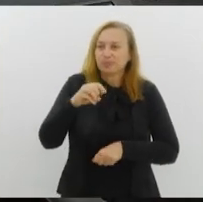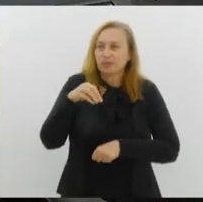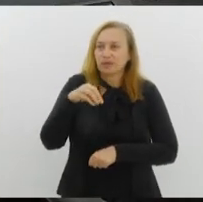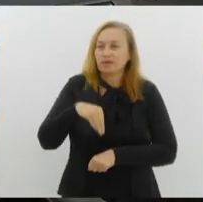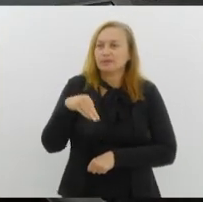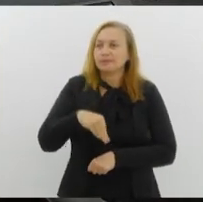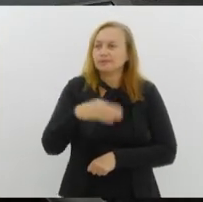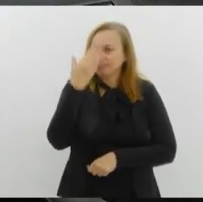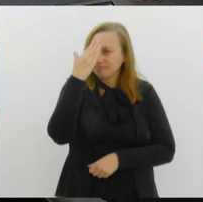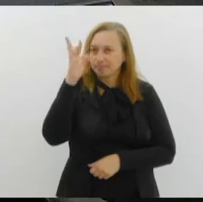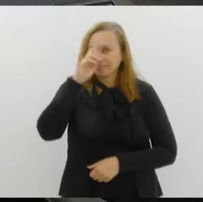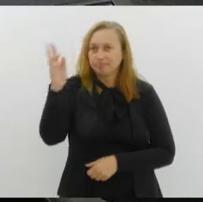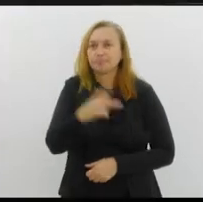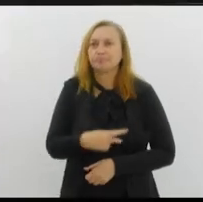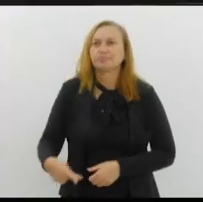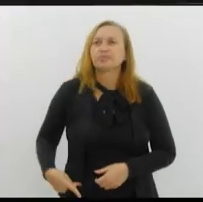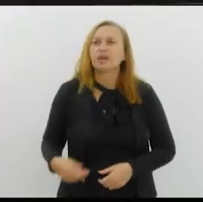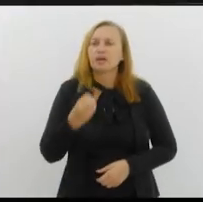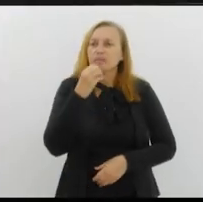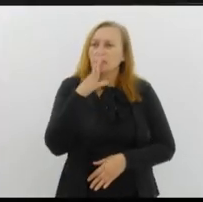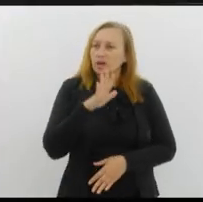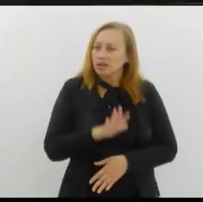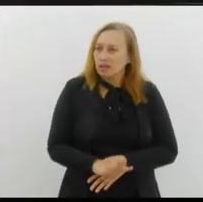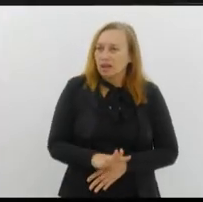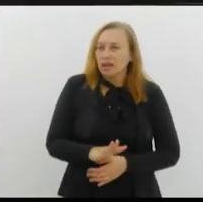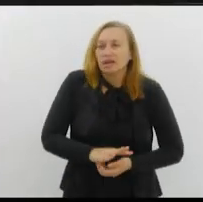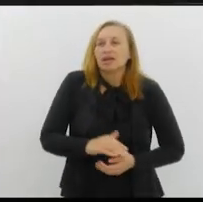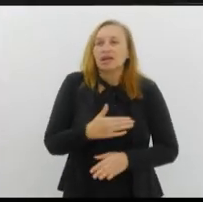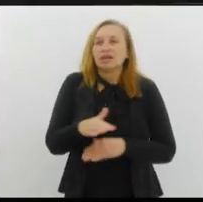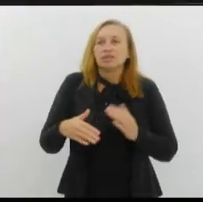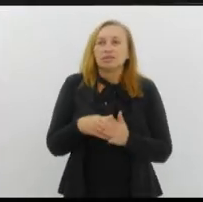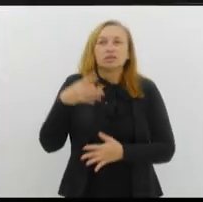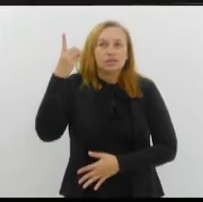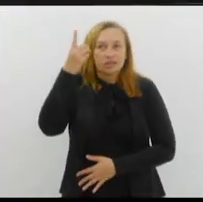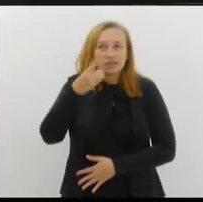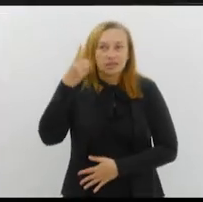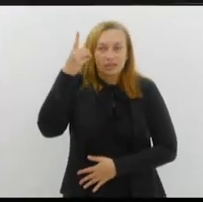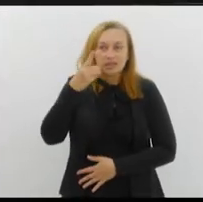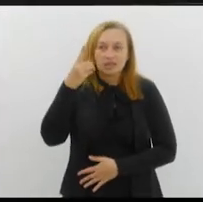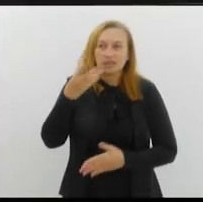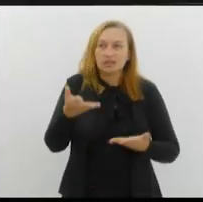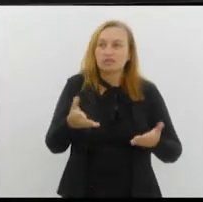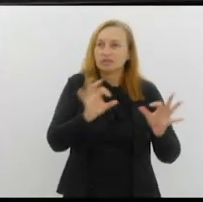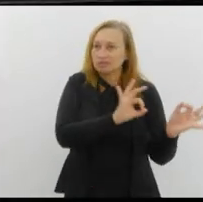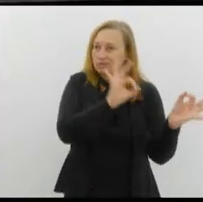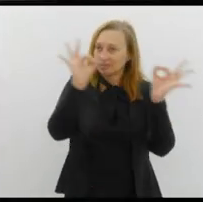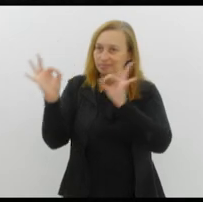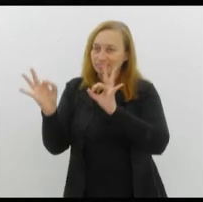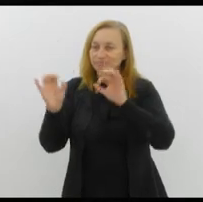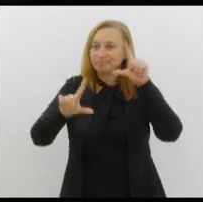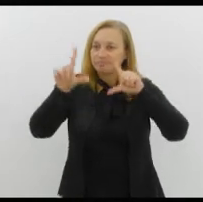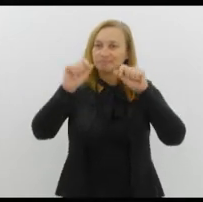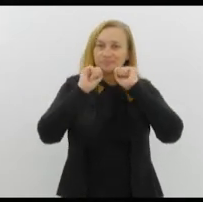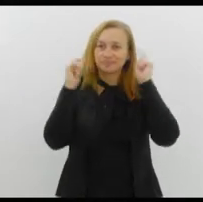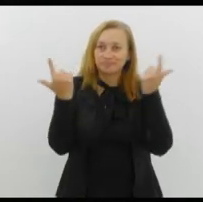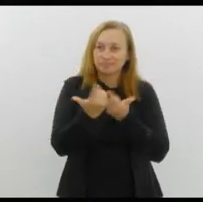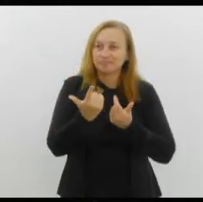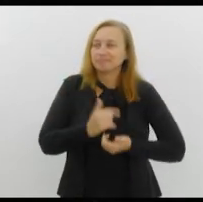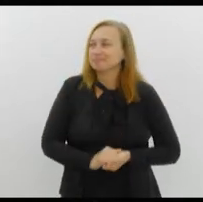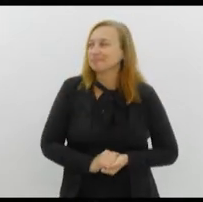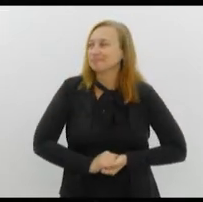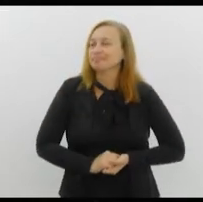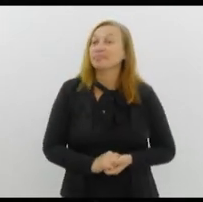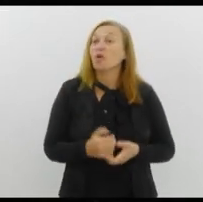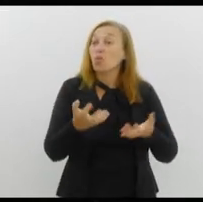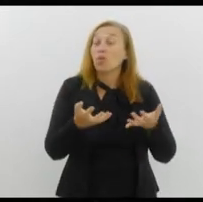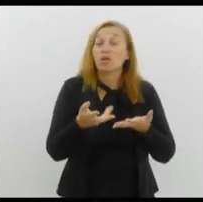Obrigada, presidenta. Boa tarde, nobres deputados, deputadas, pessoas que nos assistem da TV Alerj. Eu